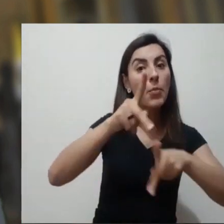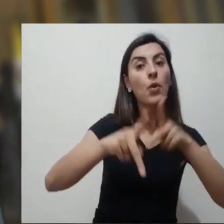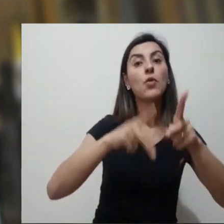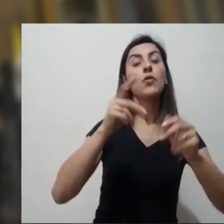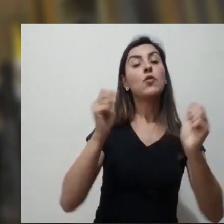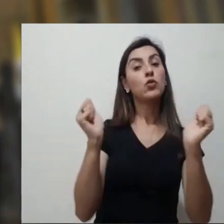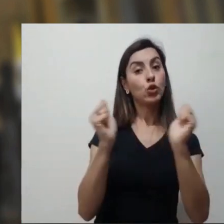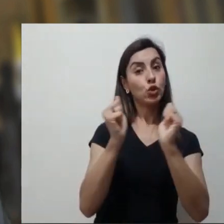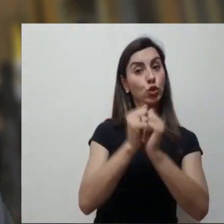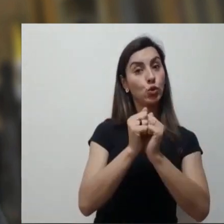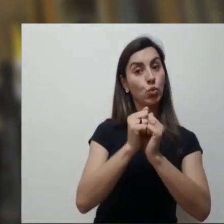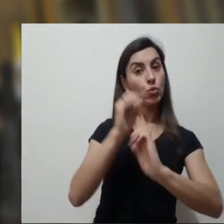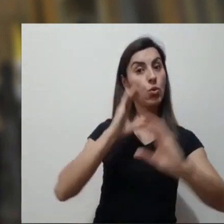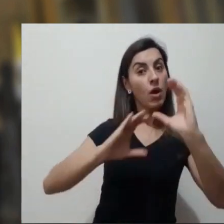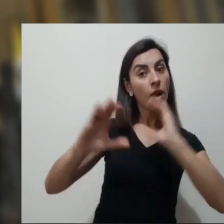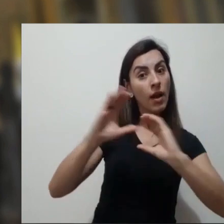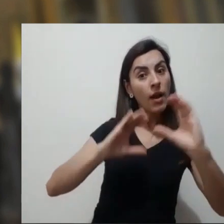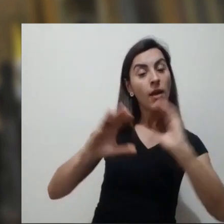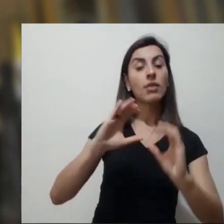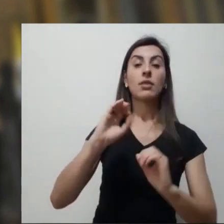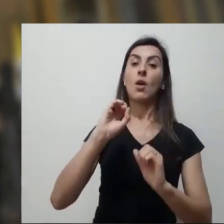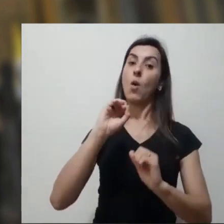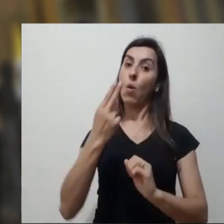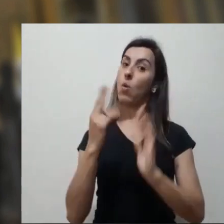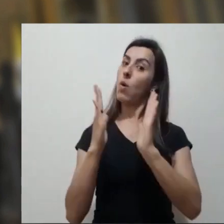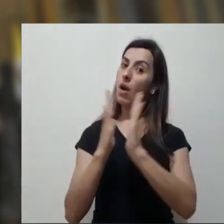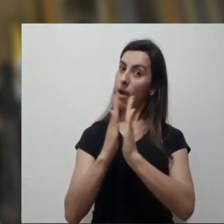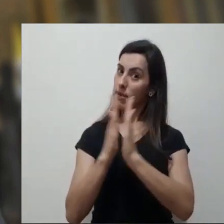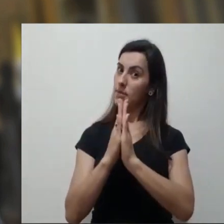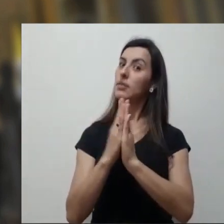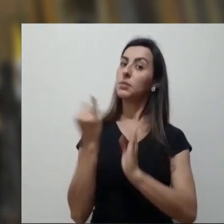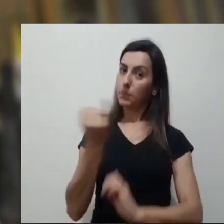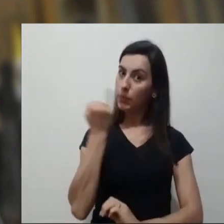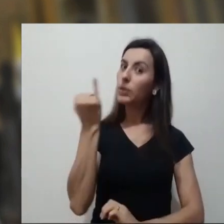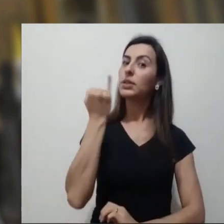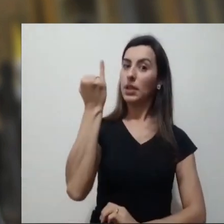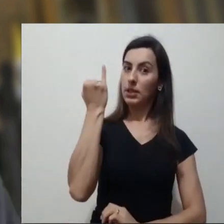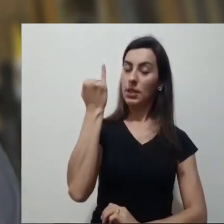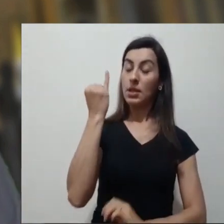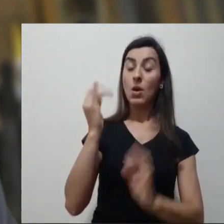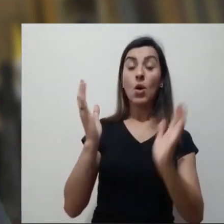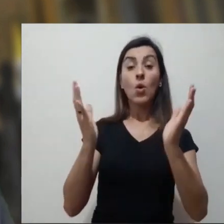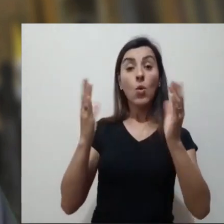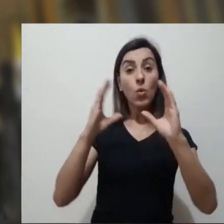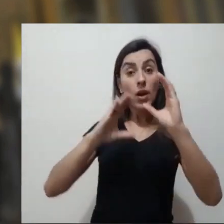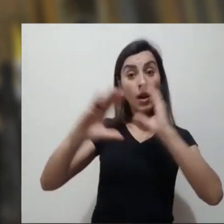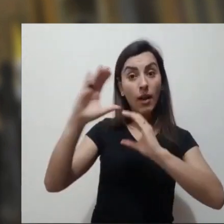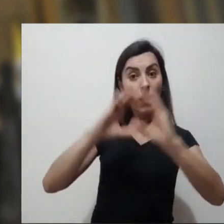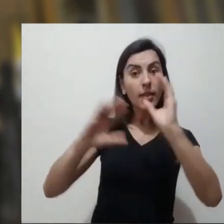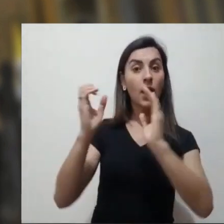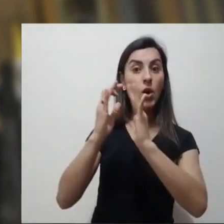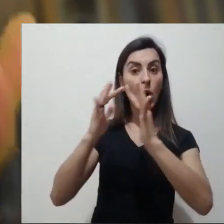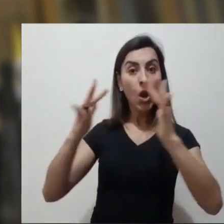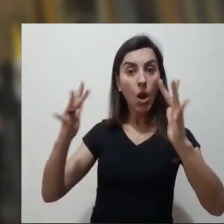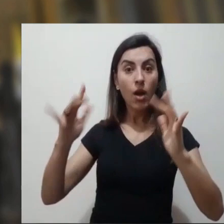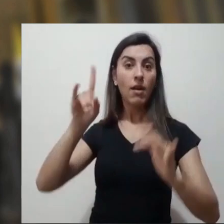para participar deste hino de louvor. Então, o hino de louvor também deve